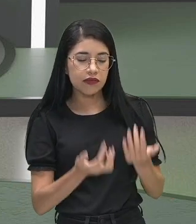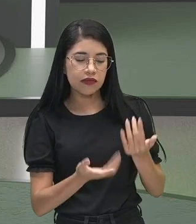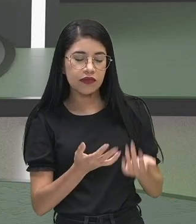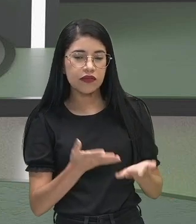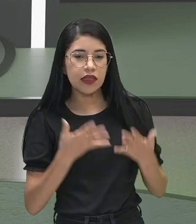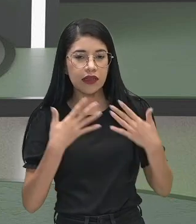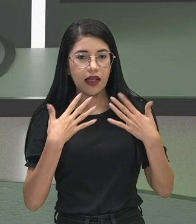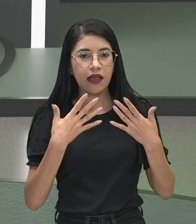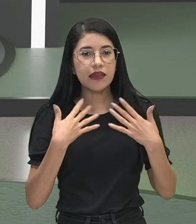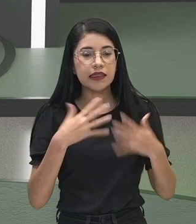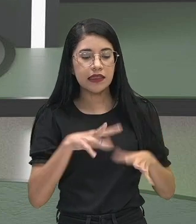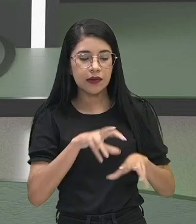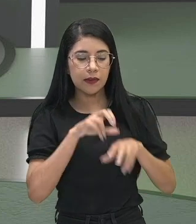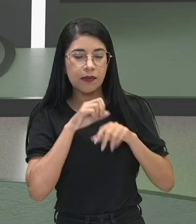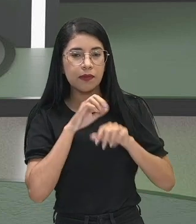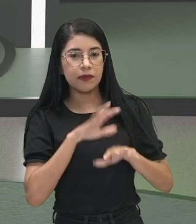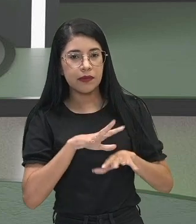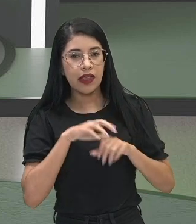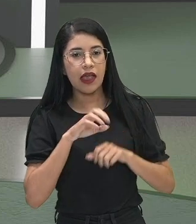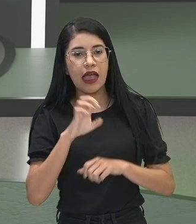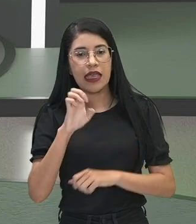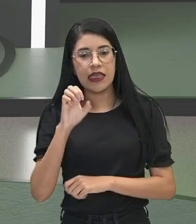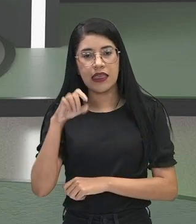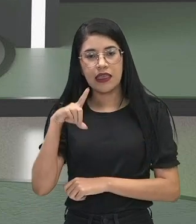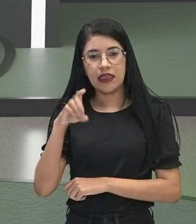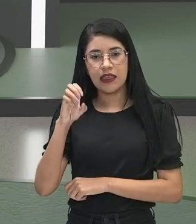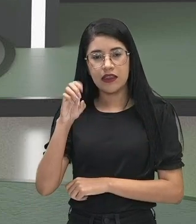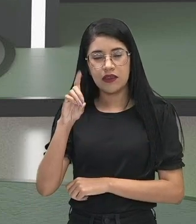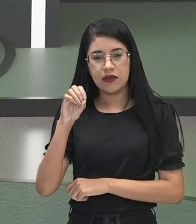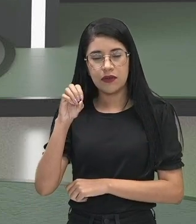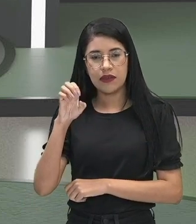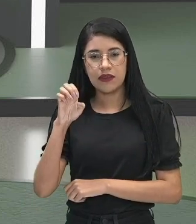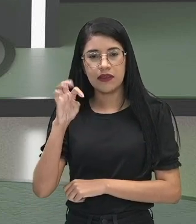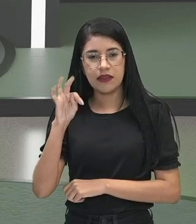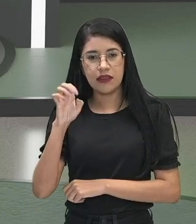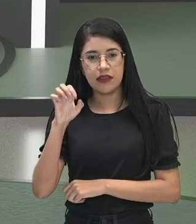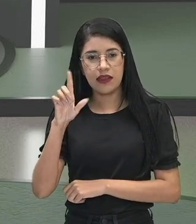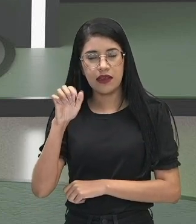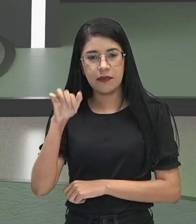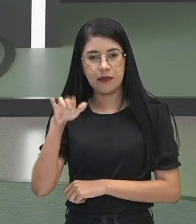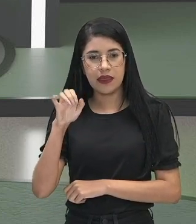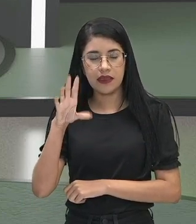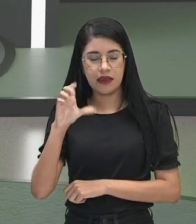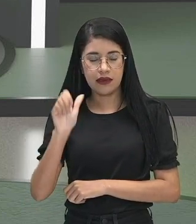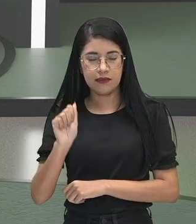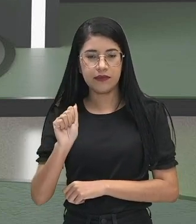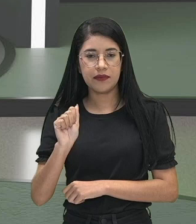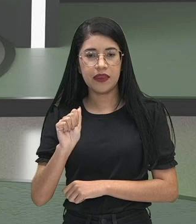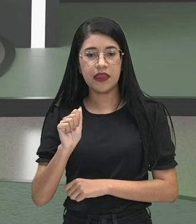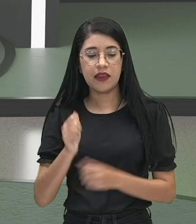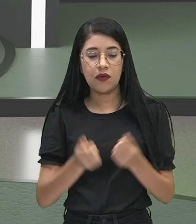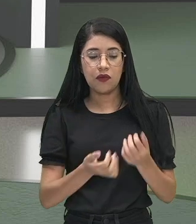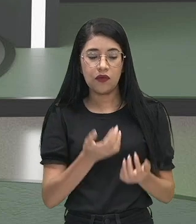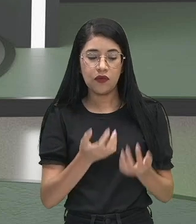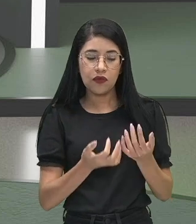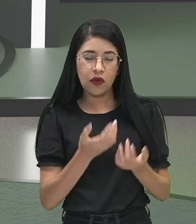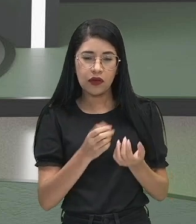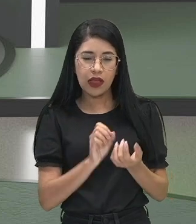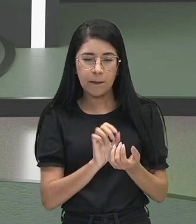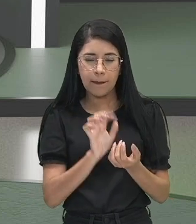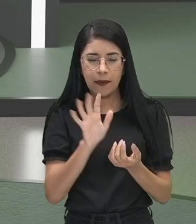energia de forma endotérmica, né? Já o fogo está liberando essa energia de